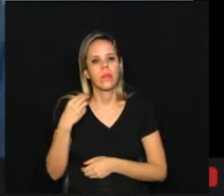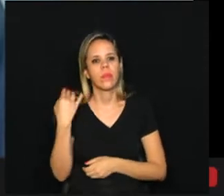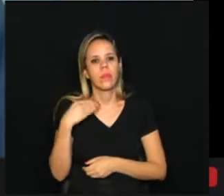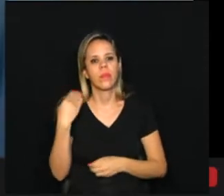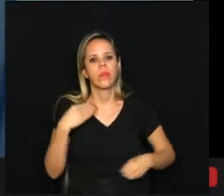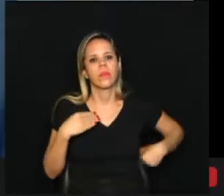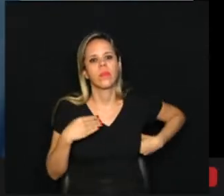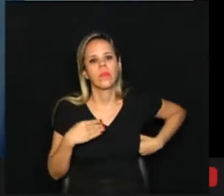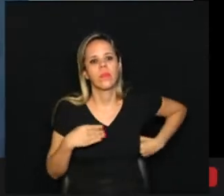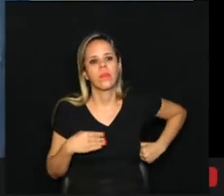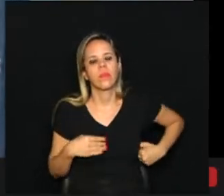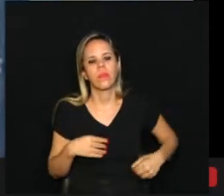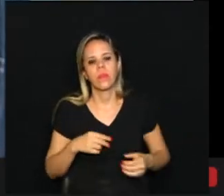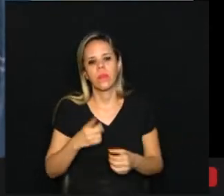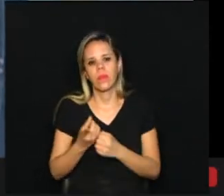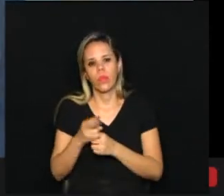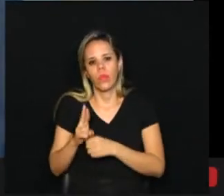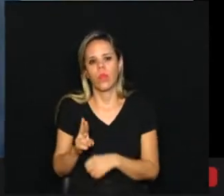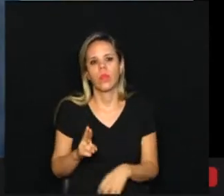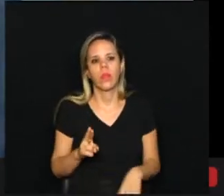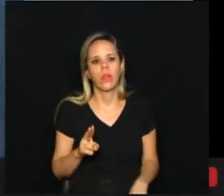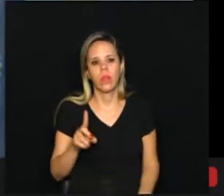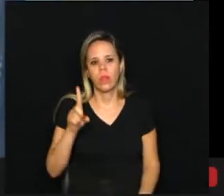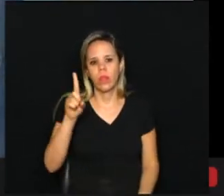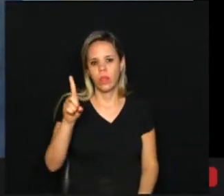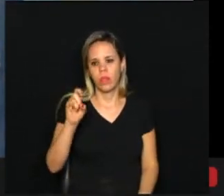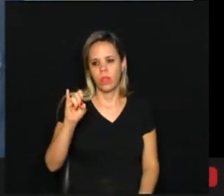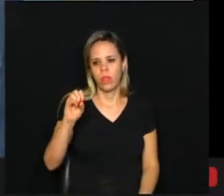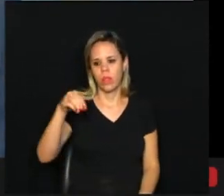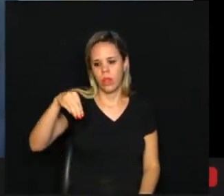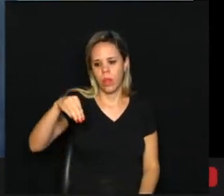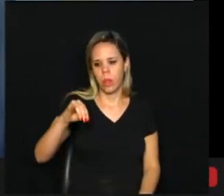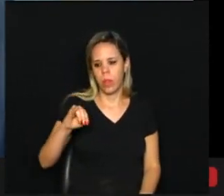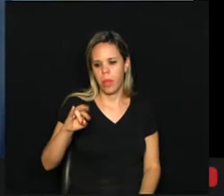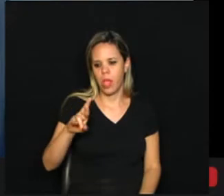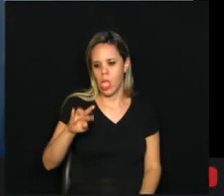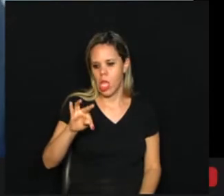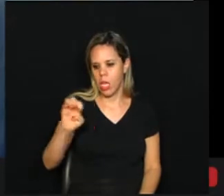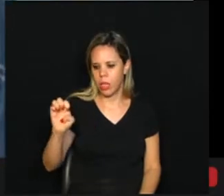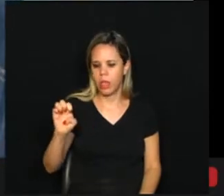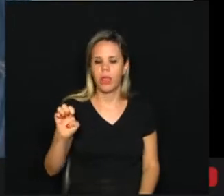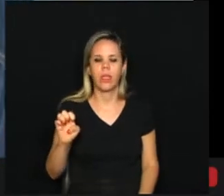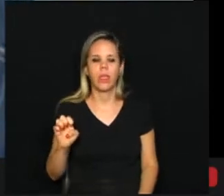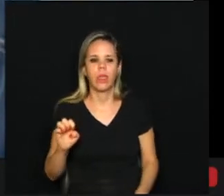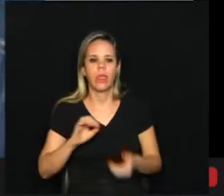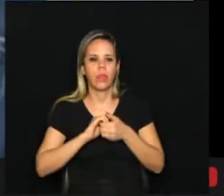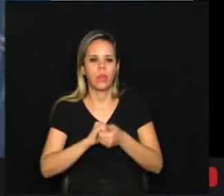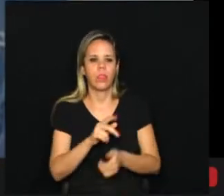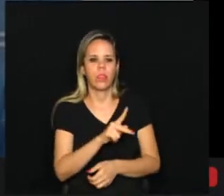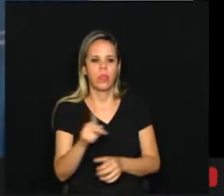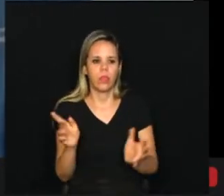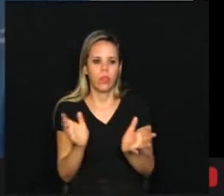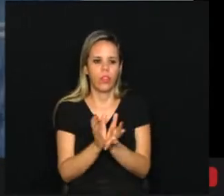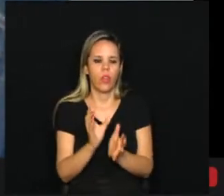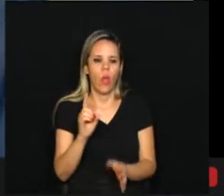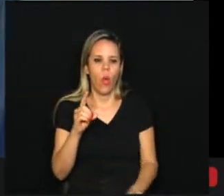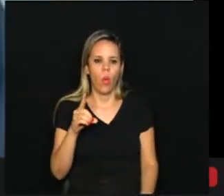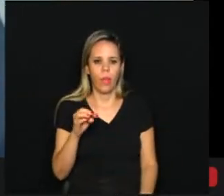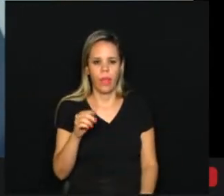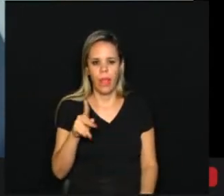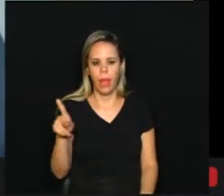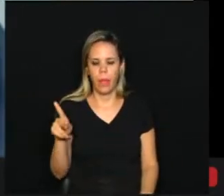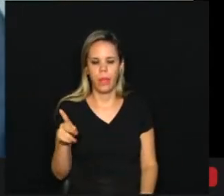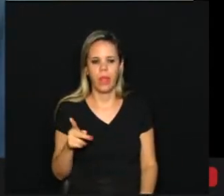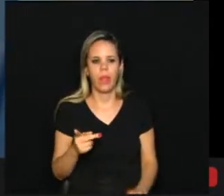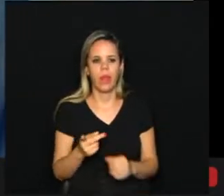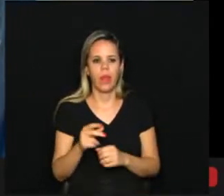Conte, cumprimentar o doutor Dimitri, presidente do CONDEP, cumprimentar a doutora Silvia Pellegrino, a doutora